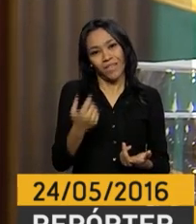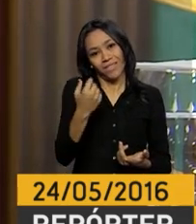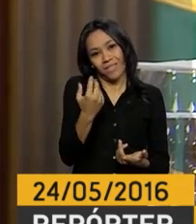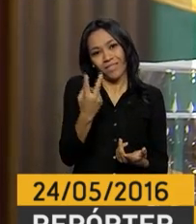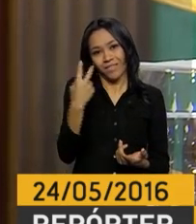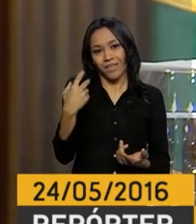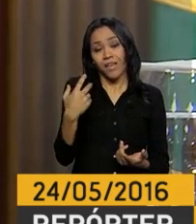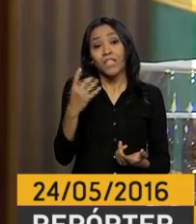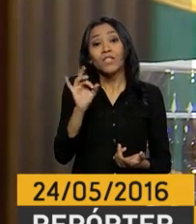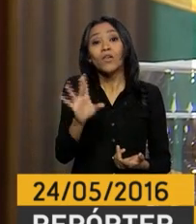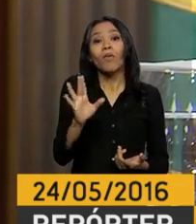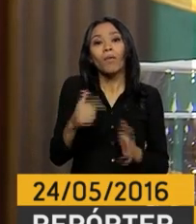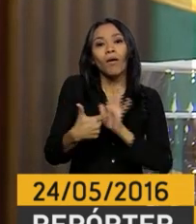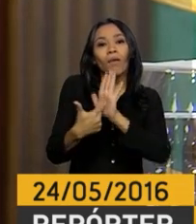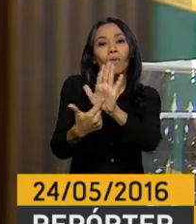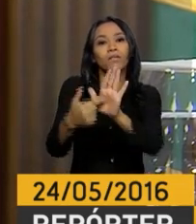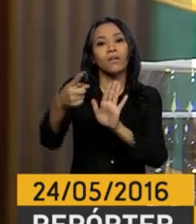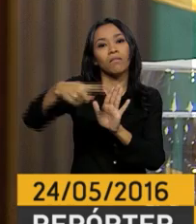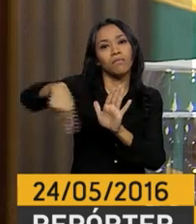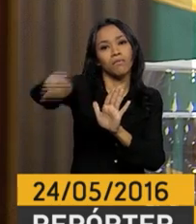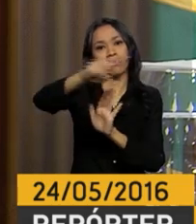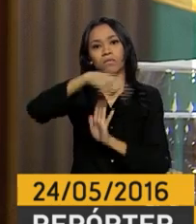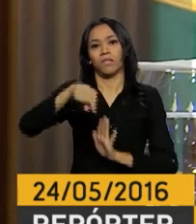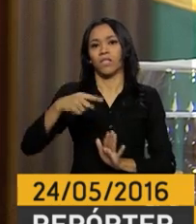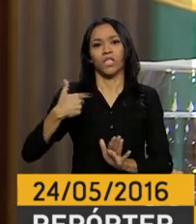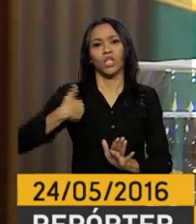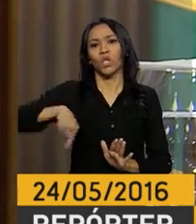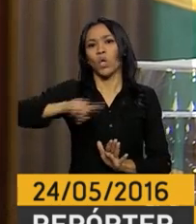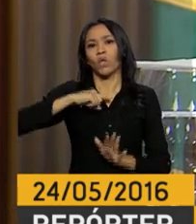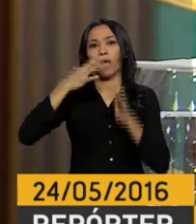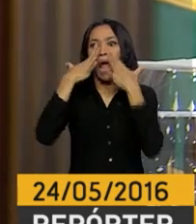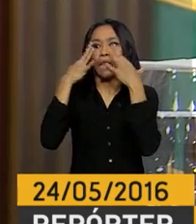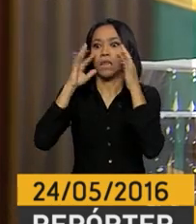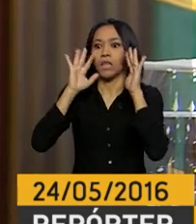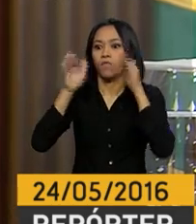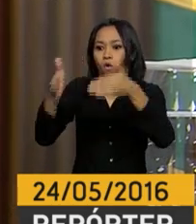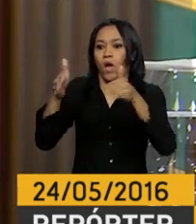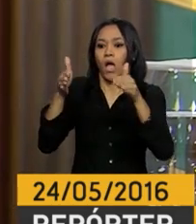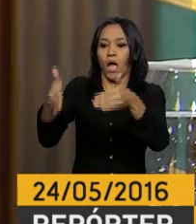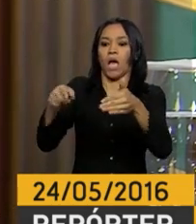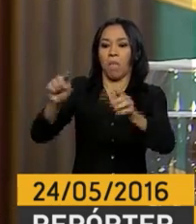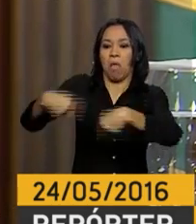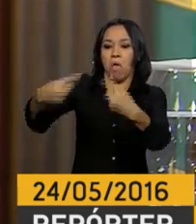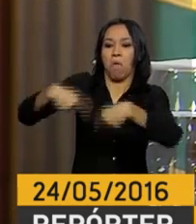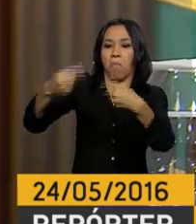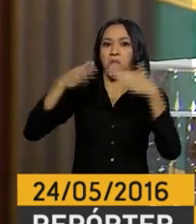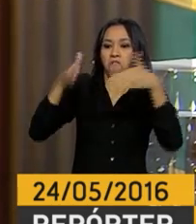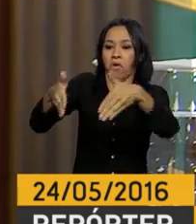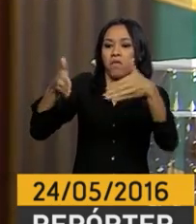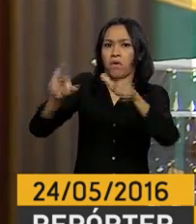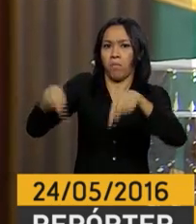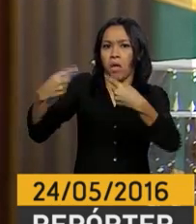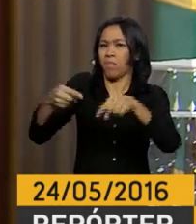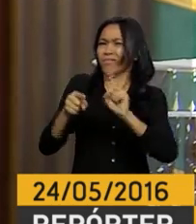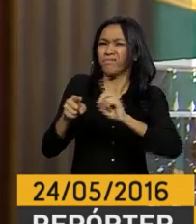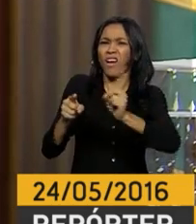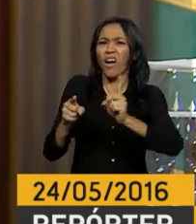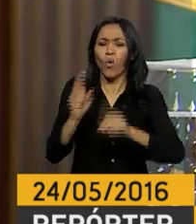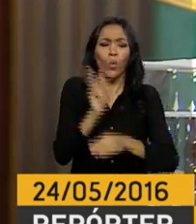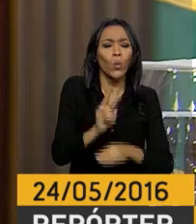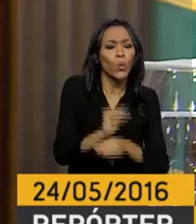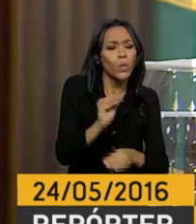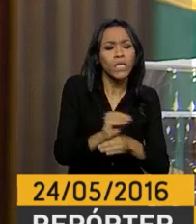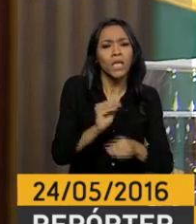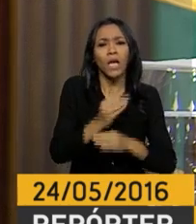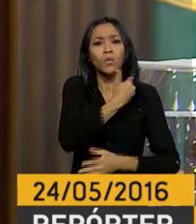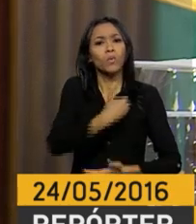comentário, apenas para revelar que nós não temos que dar atenção a isso. Nós temos que cuidar do país. Aqueles que quiserem